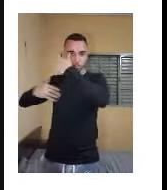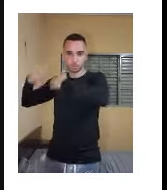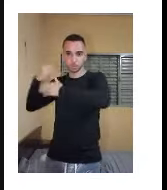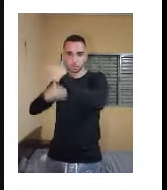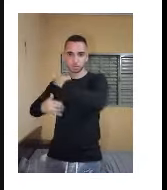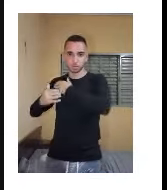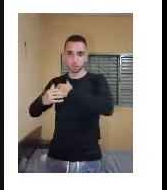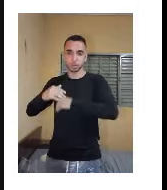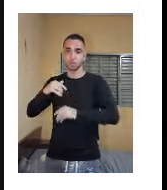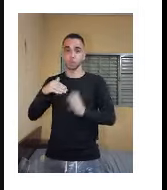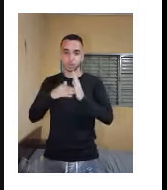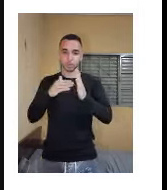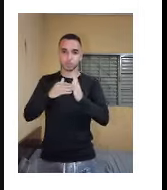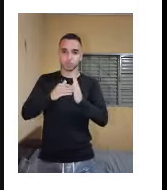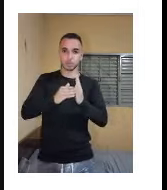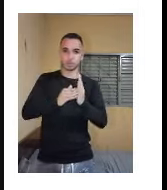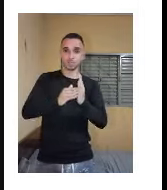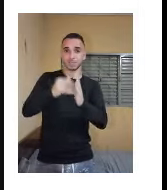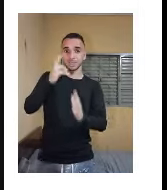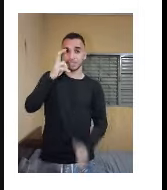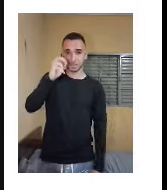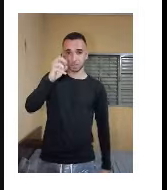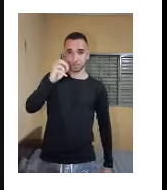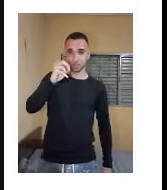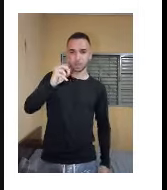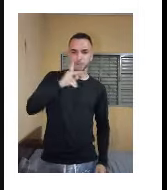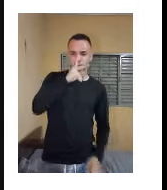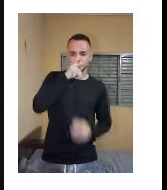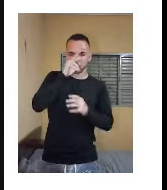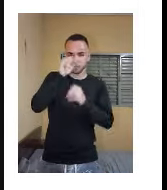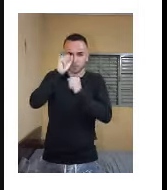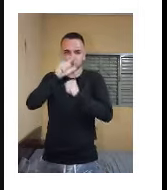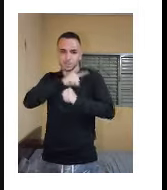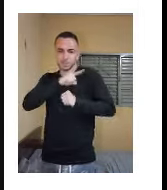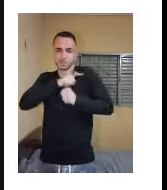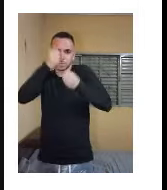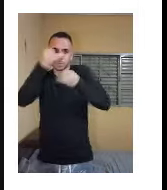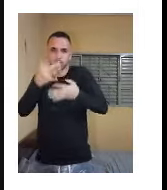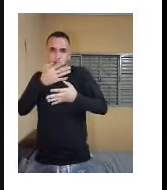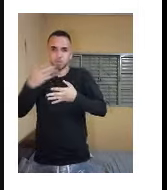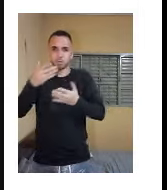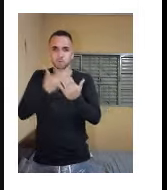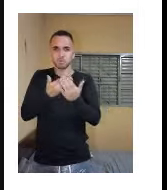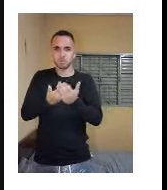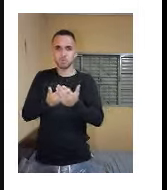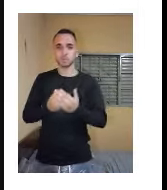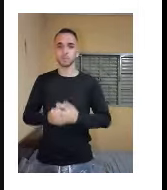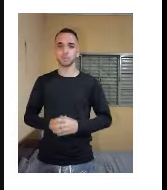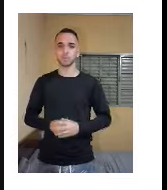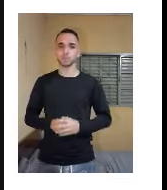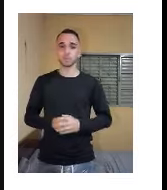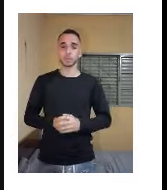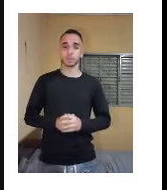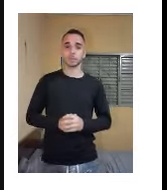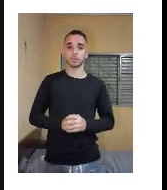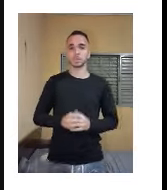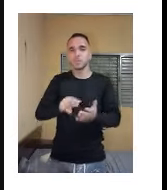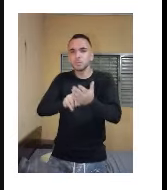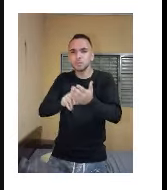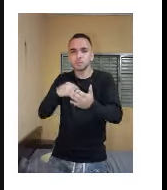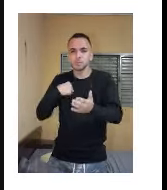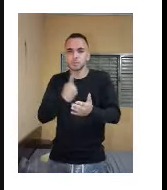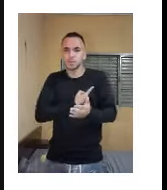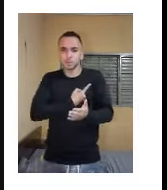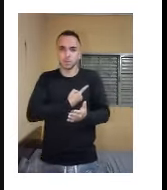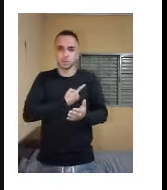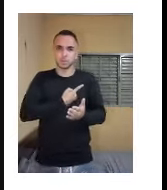bastante forte e intensa, né, da queima desses combustíveis fósseis